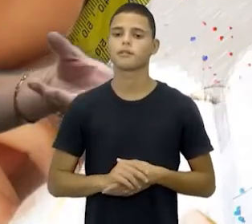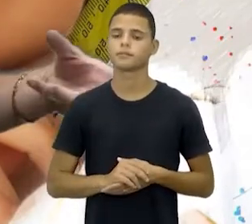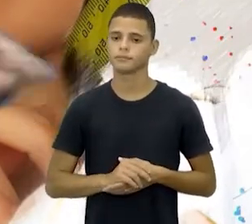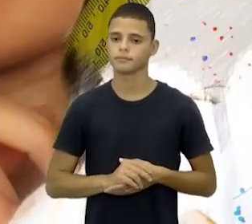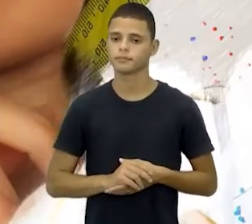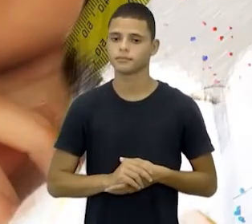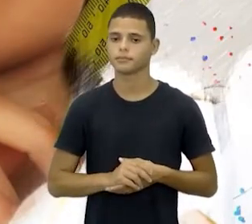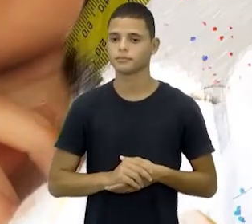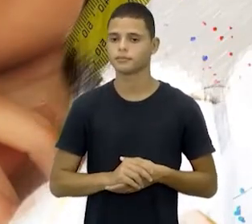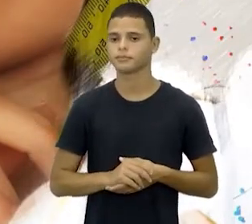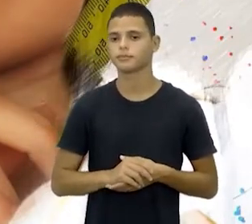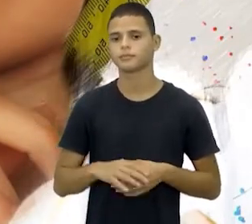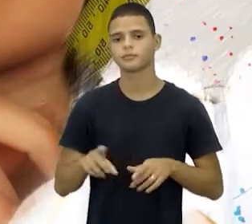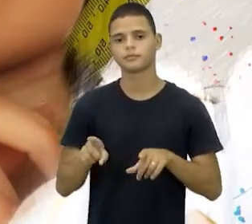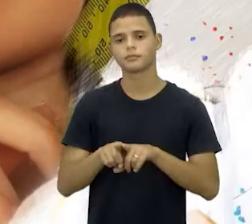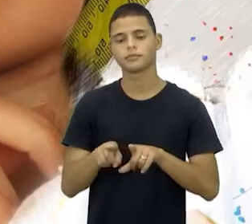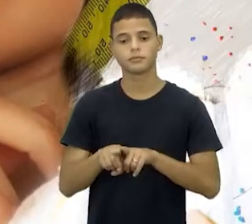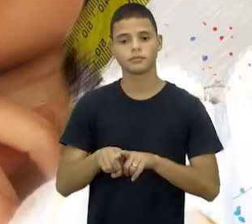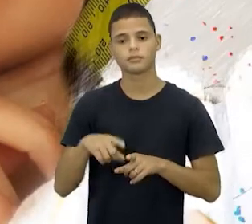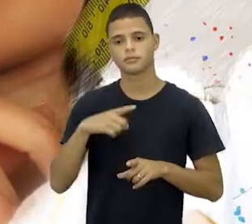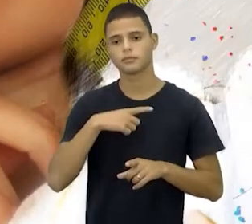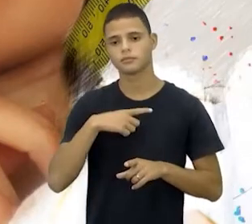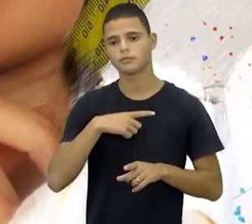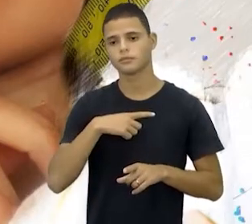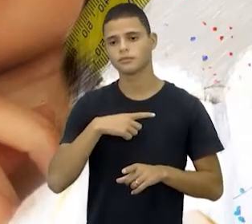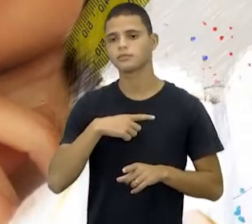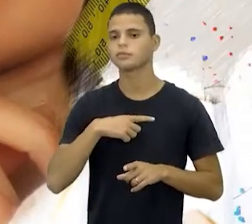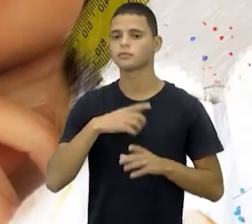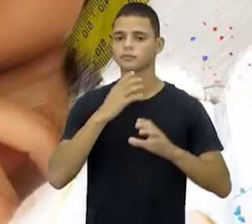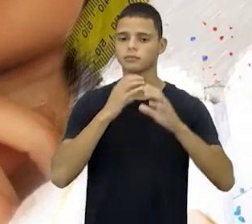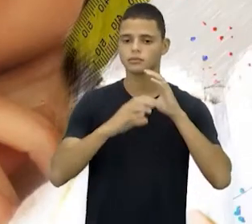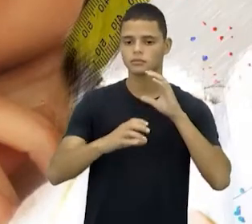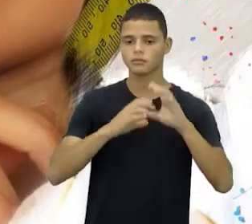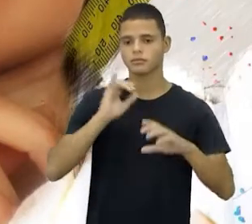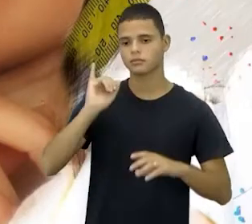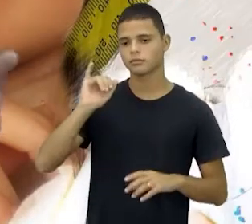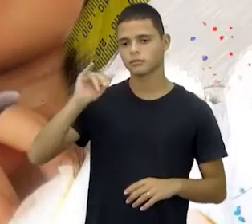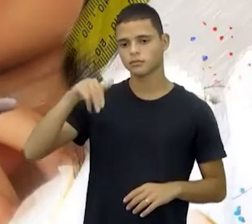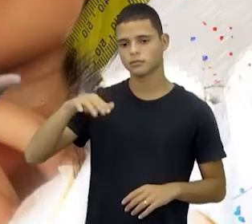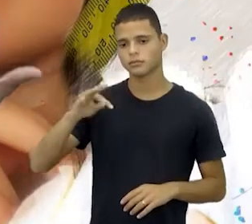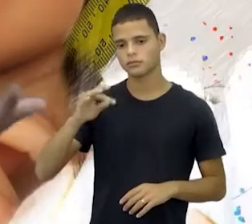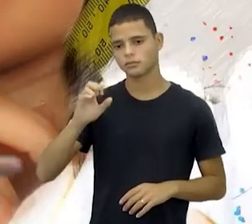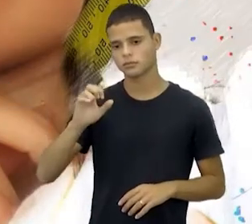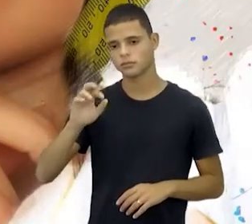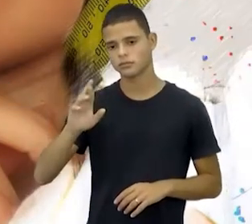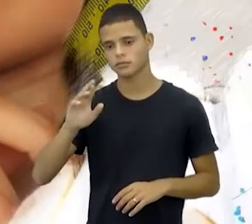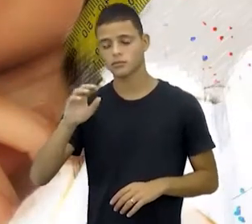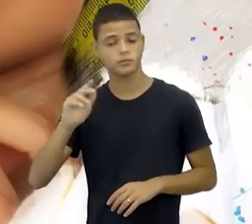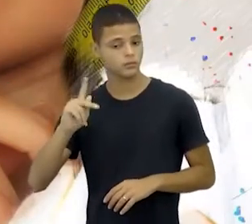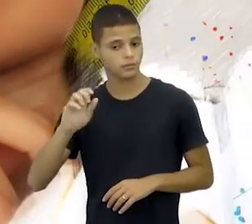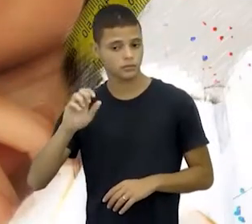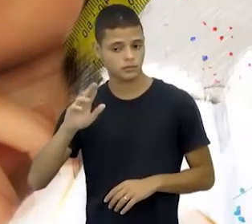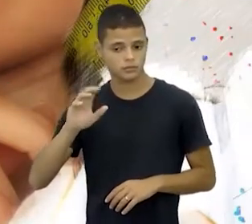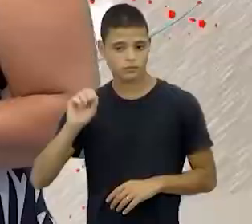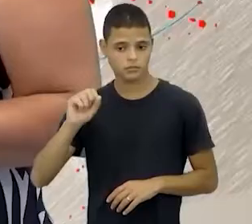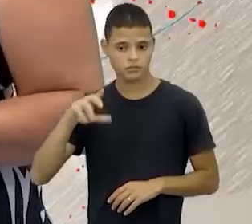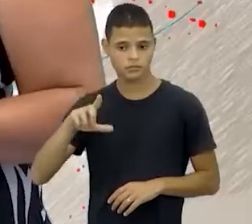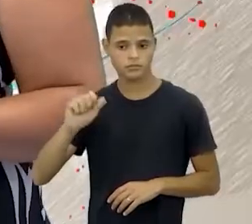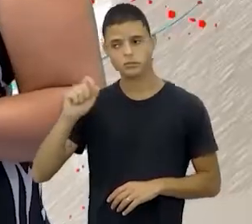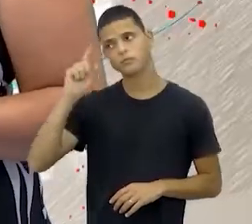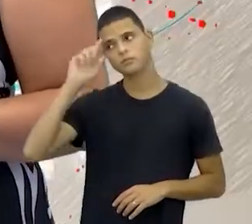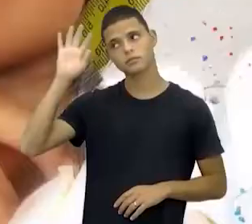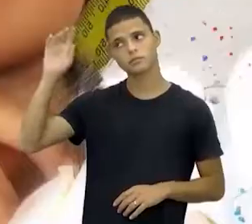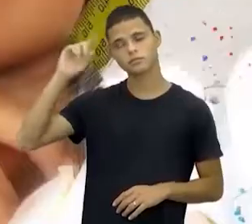gancho com o que a professora Fernanda falou, então nós temos de novo, ó, comunicação intrapessoal acontecendo quando ela pensa nessas ideias, né, prof. Fernanda?